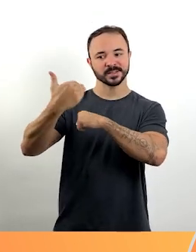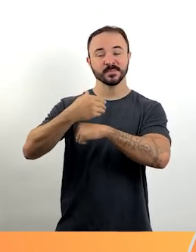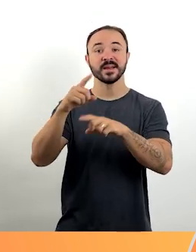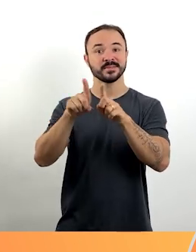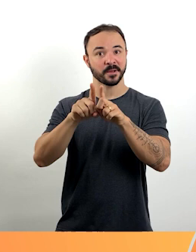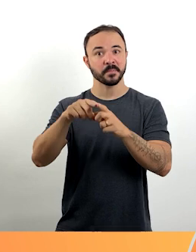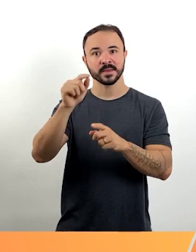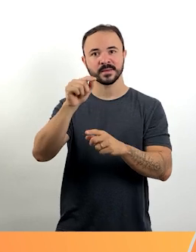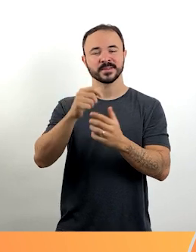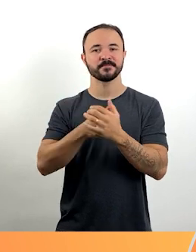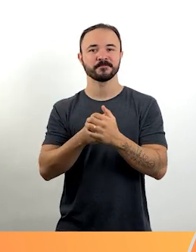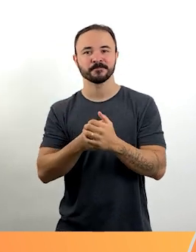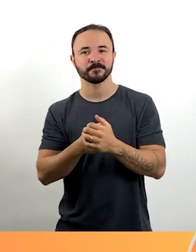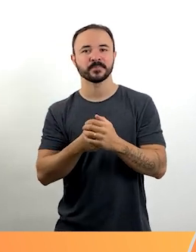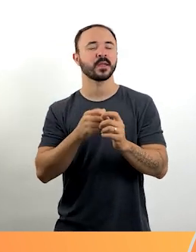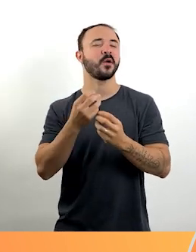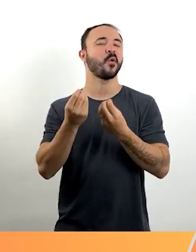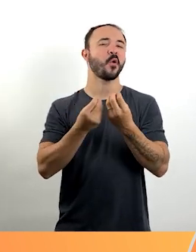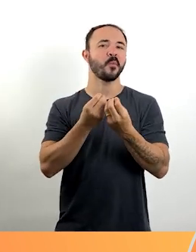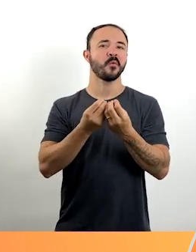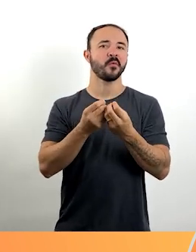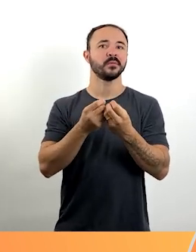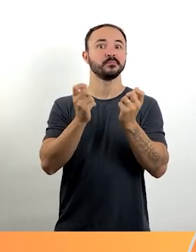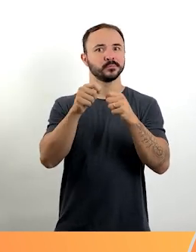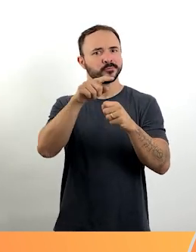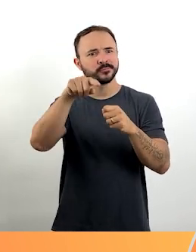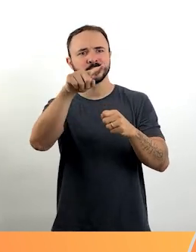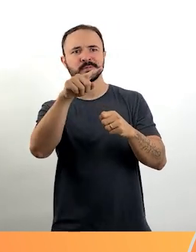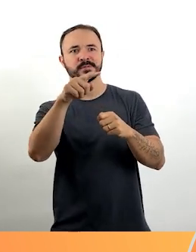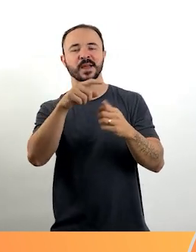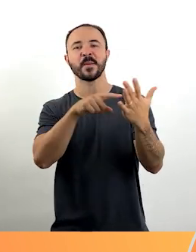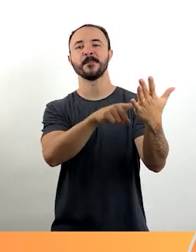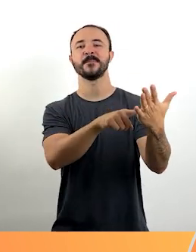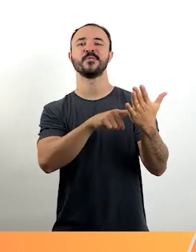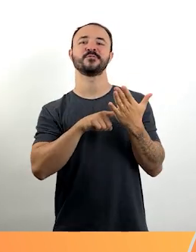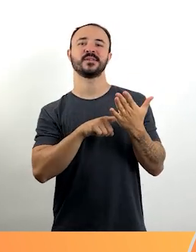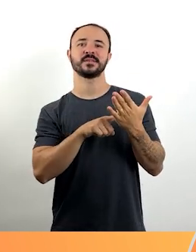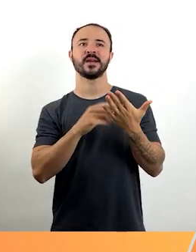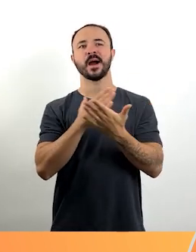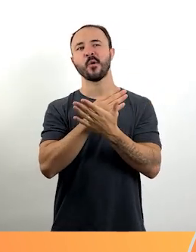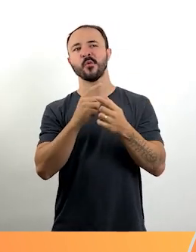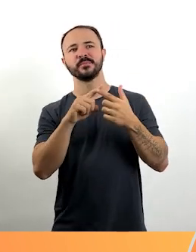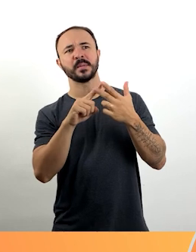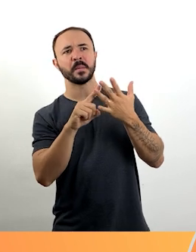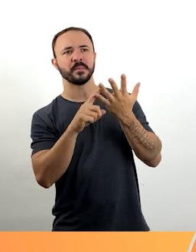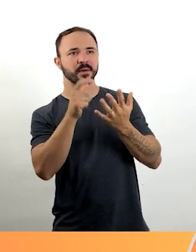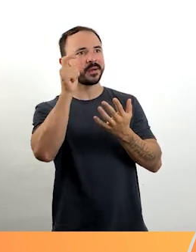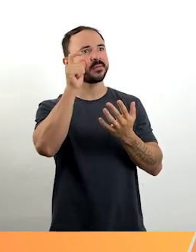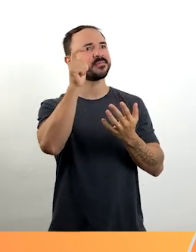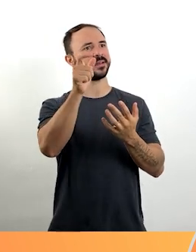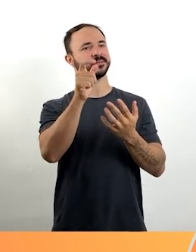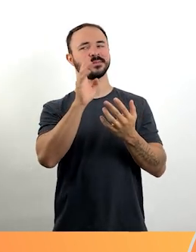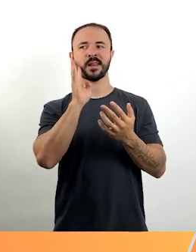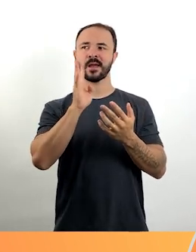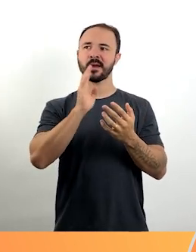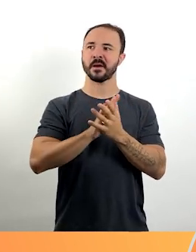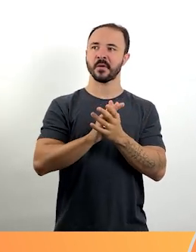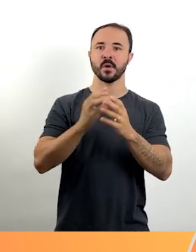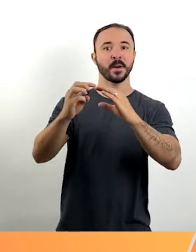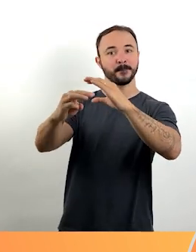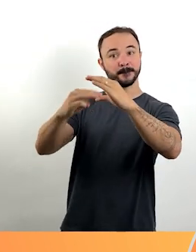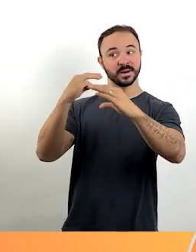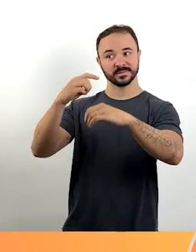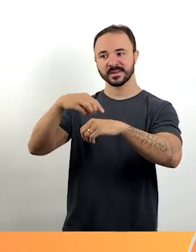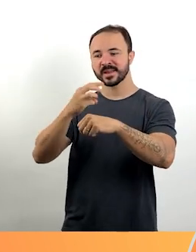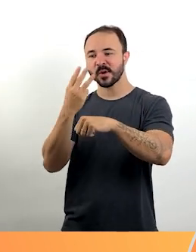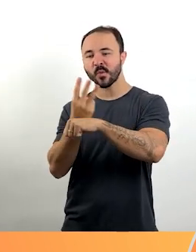quero te convidar a apresentar algumas situações que vocês achou muito interessante a respeito do badminton. Manda aqui pra